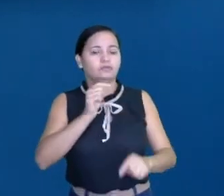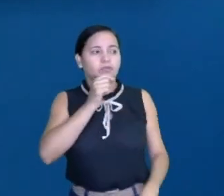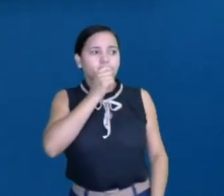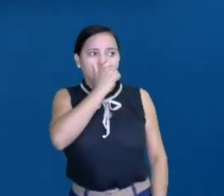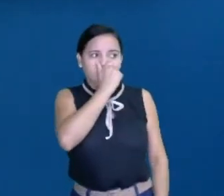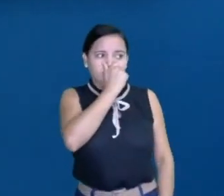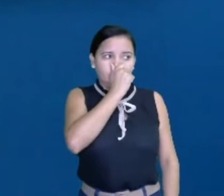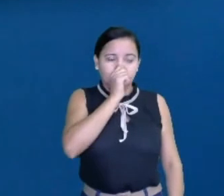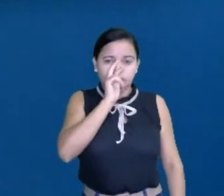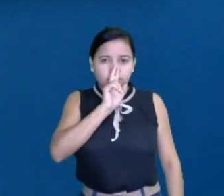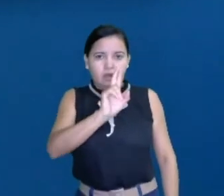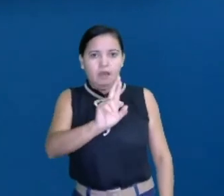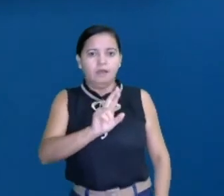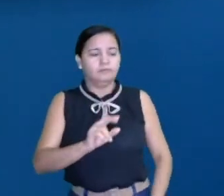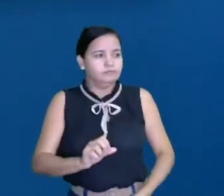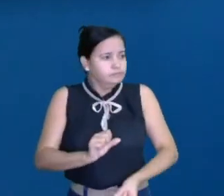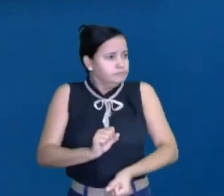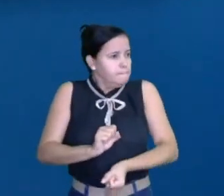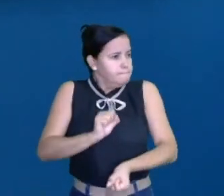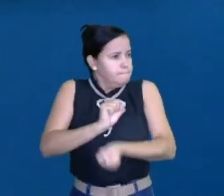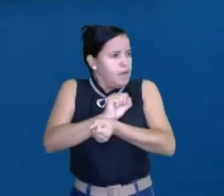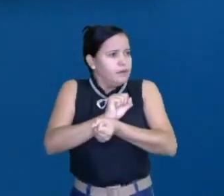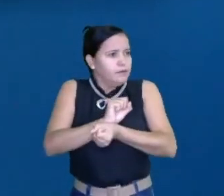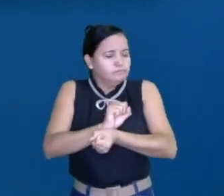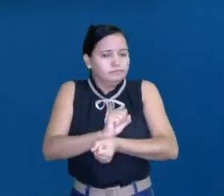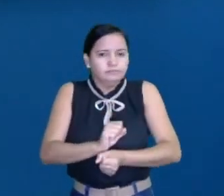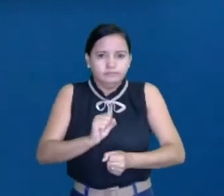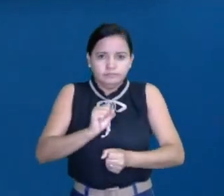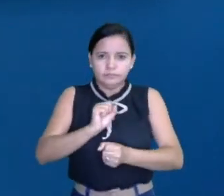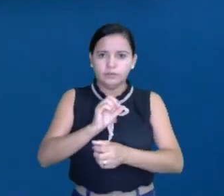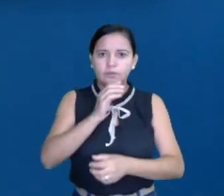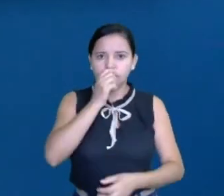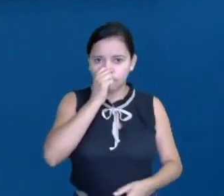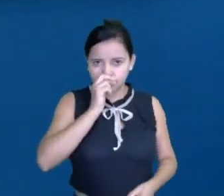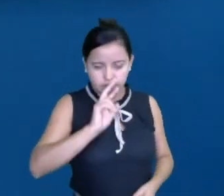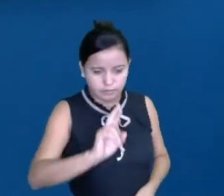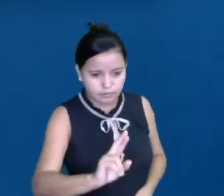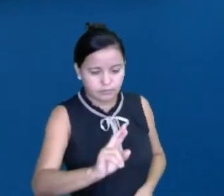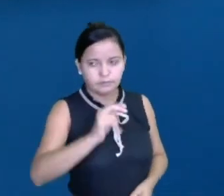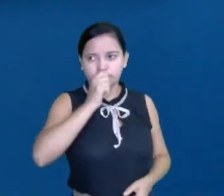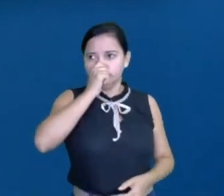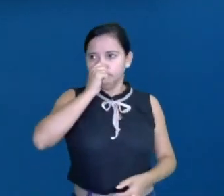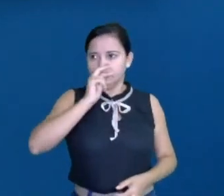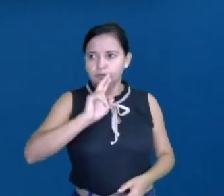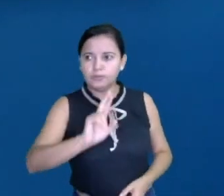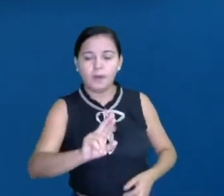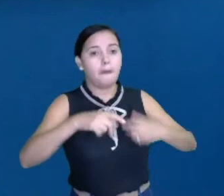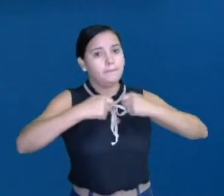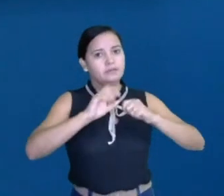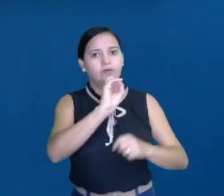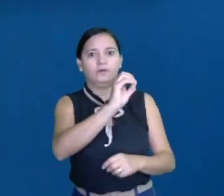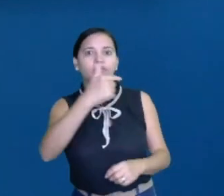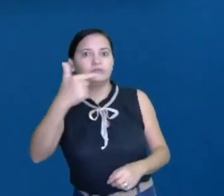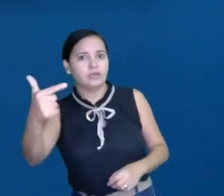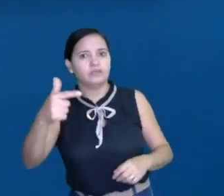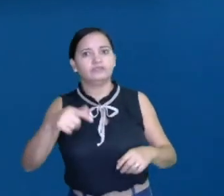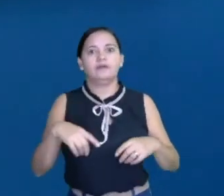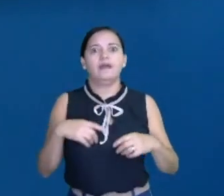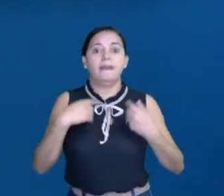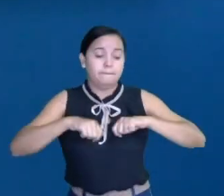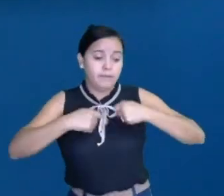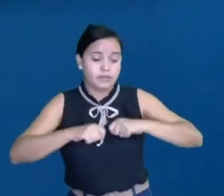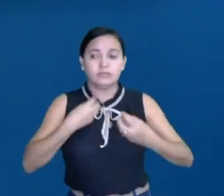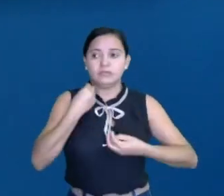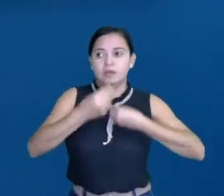respiração quando vai correr, quando vai fazer uma série de exercícios, e seu corpo necessita de oxigênio, então ele vai arrumar outra maneira de